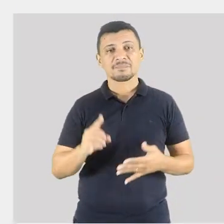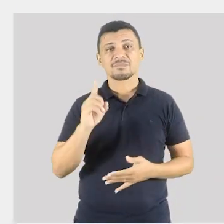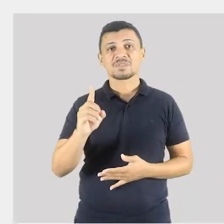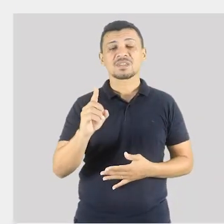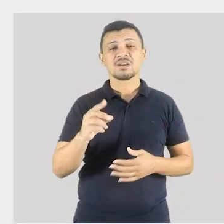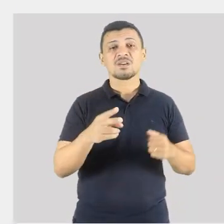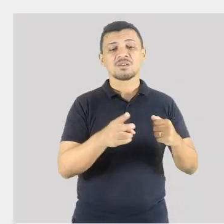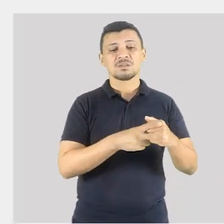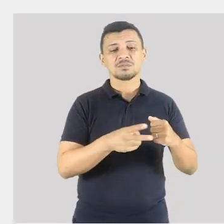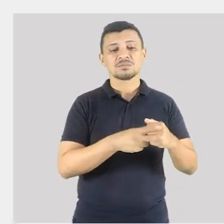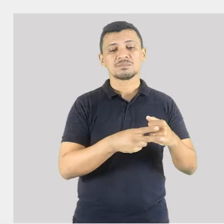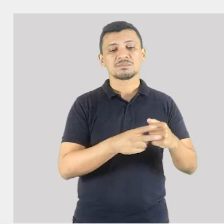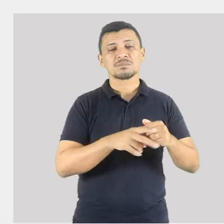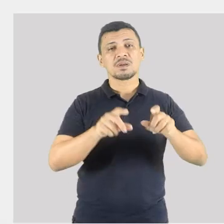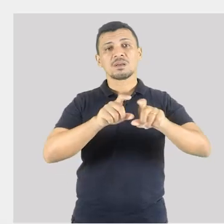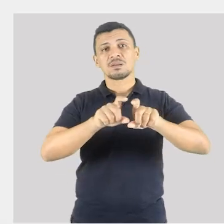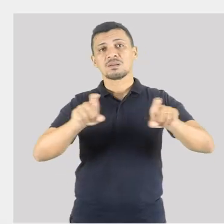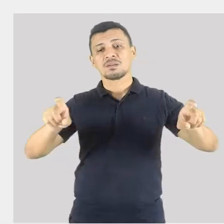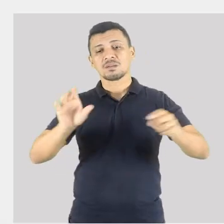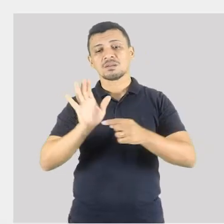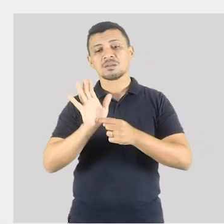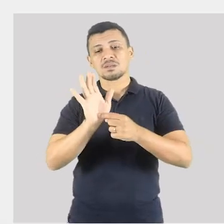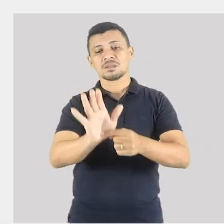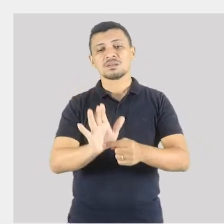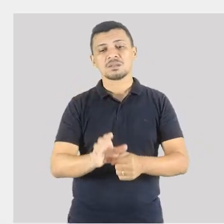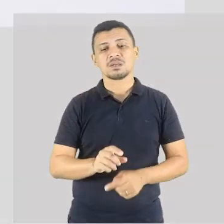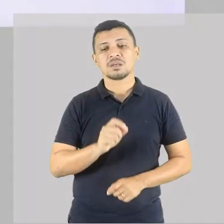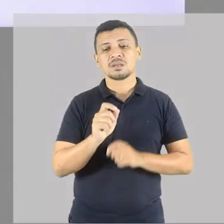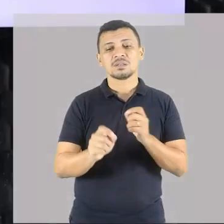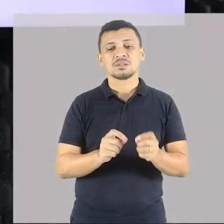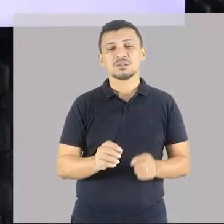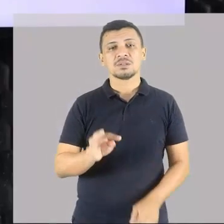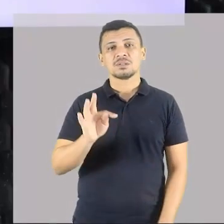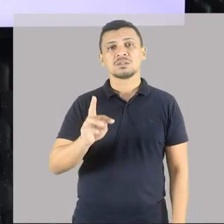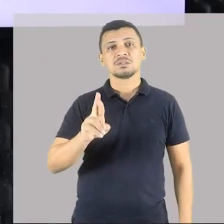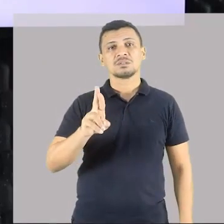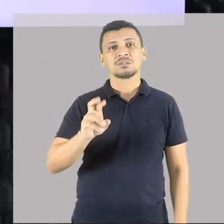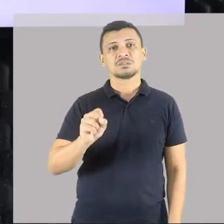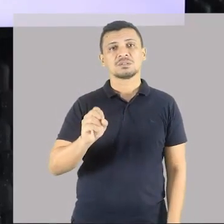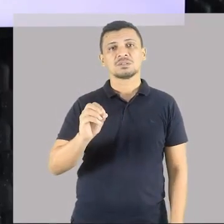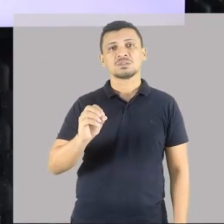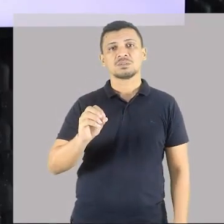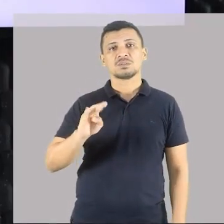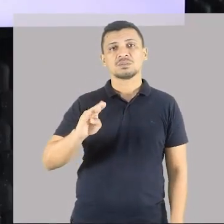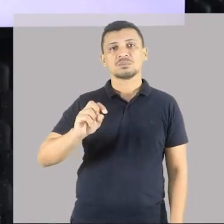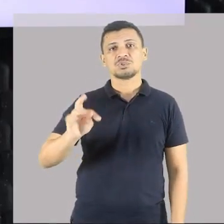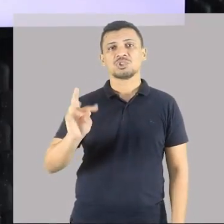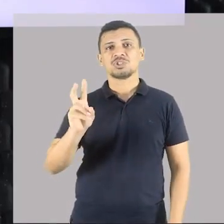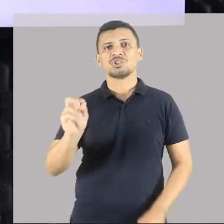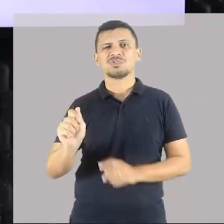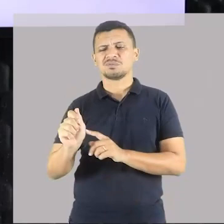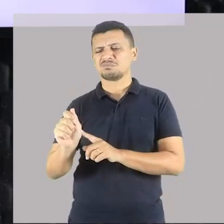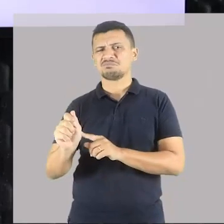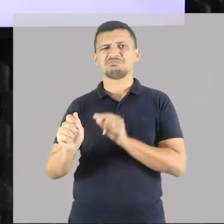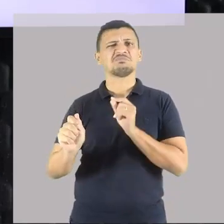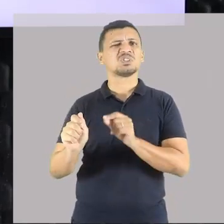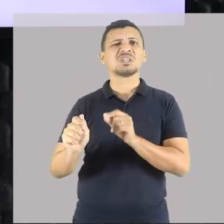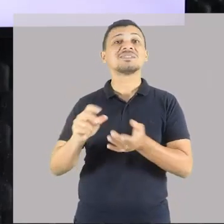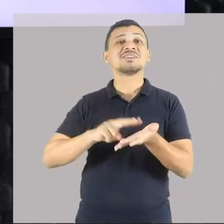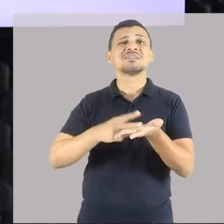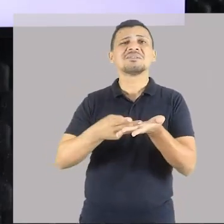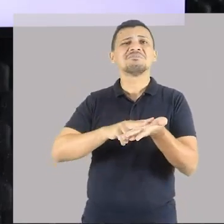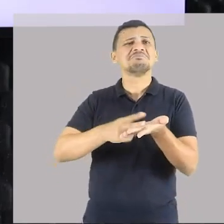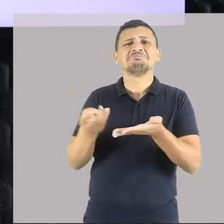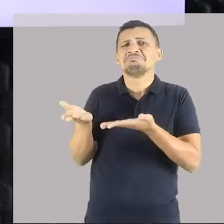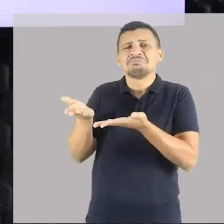forma verbal da oração apresentada é transobjetiva. Josefina traduz isso aí. Em outras